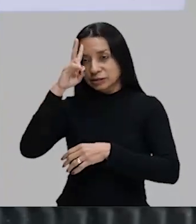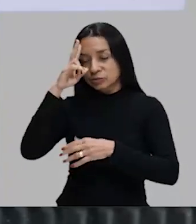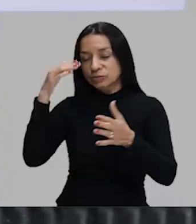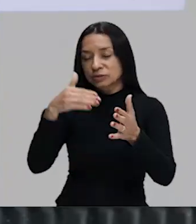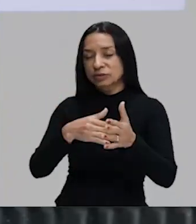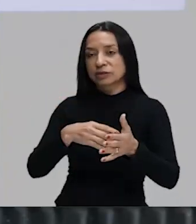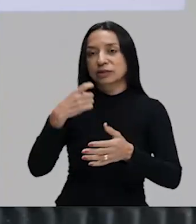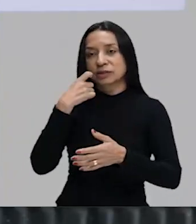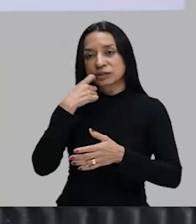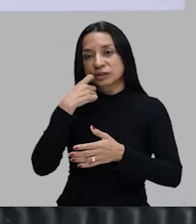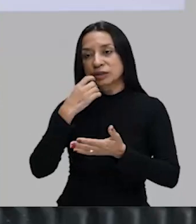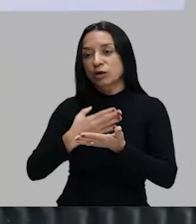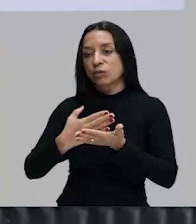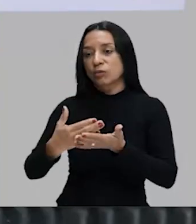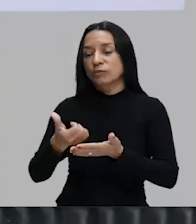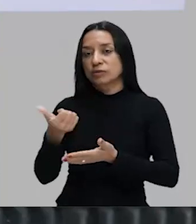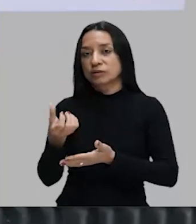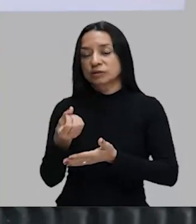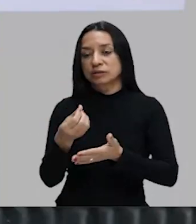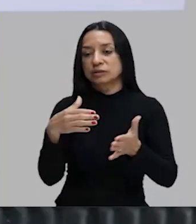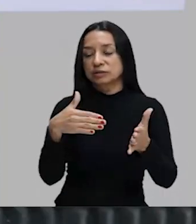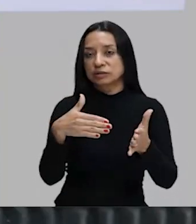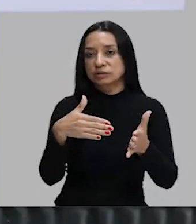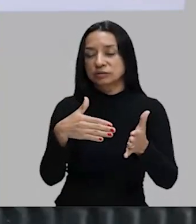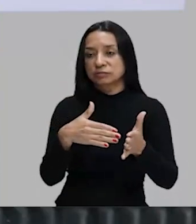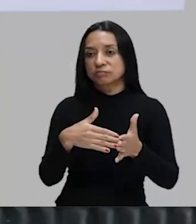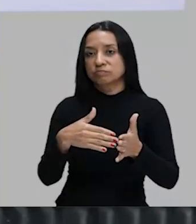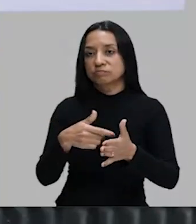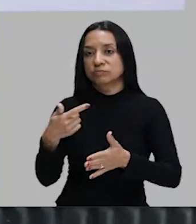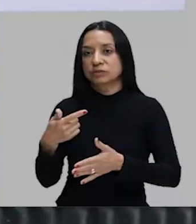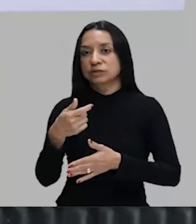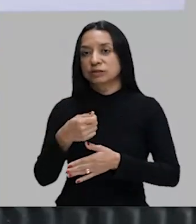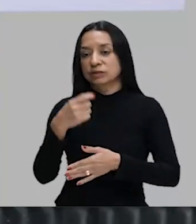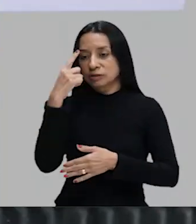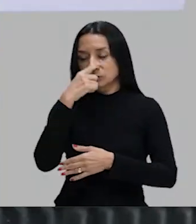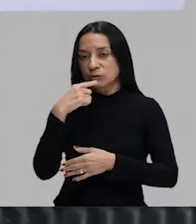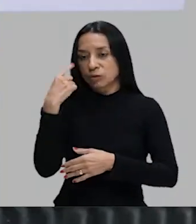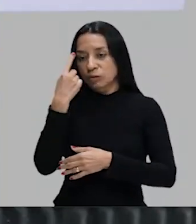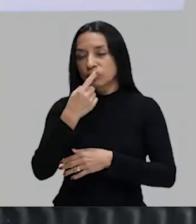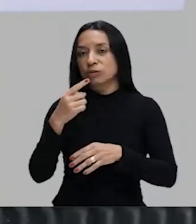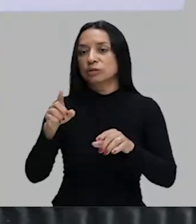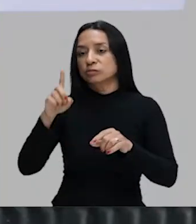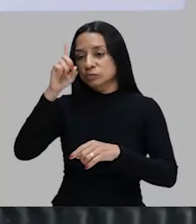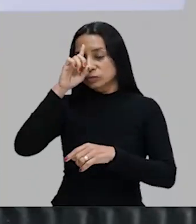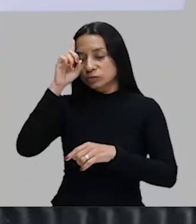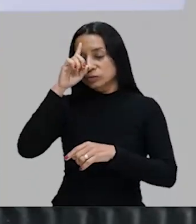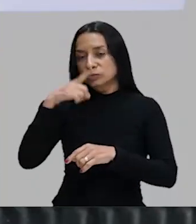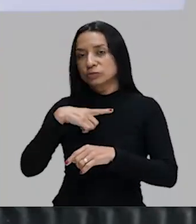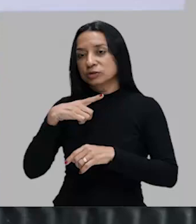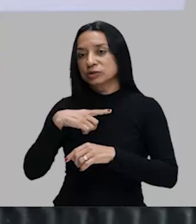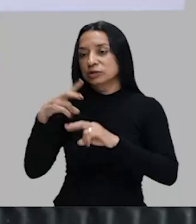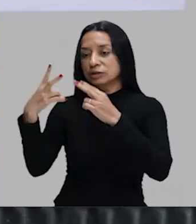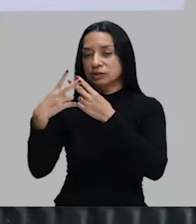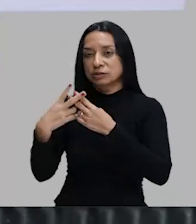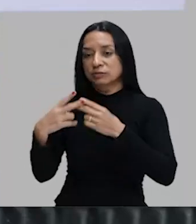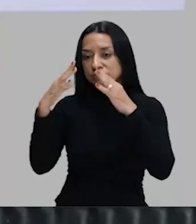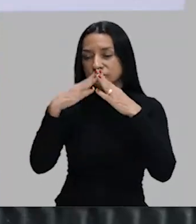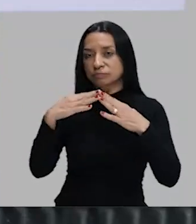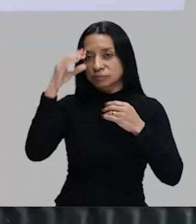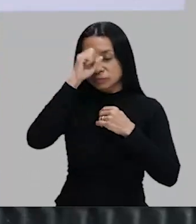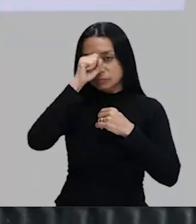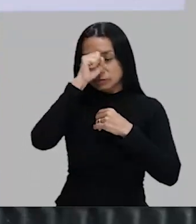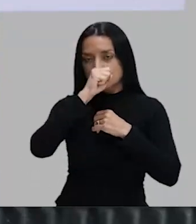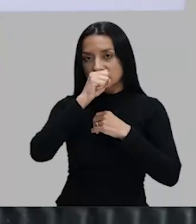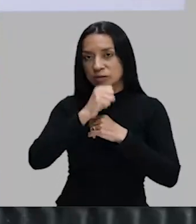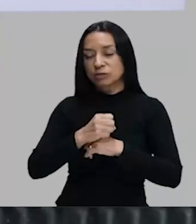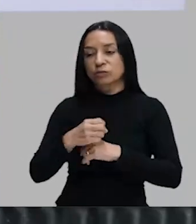16 às 17 horas. Pois é, todos os dias tem o programa hashtag Fique em Casa Aprendendo, com muita